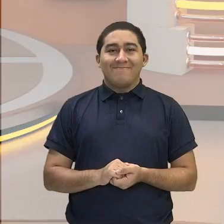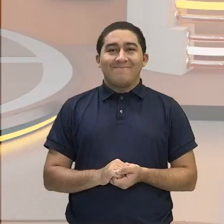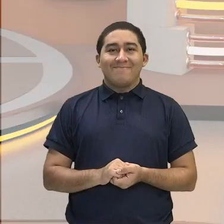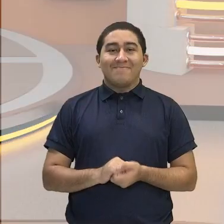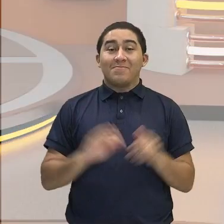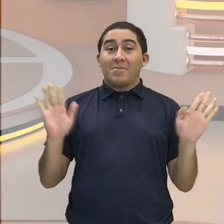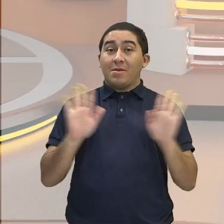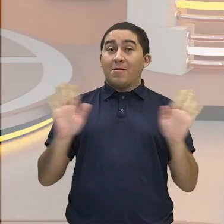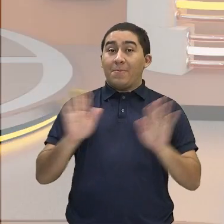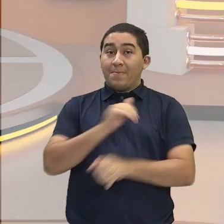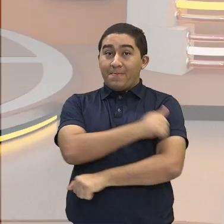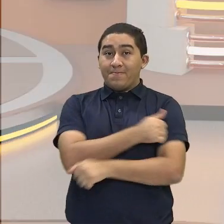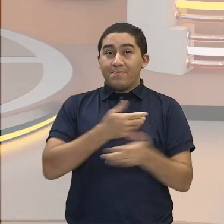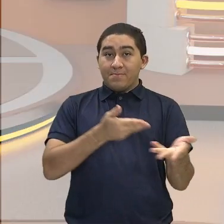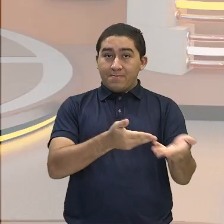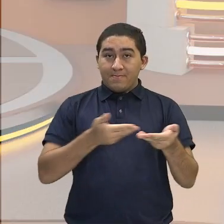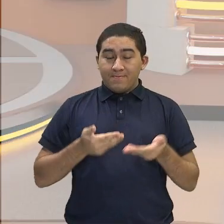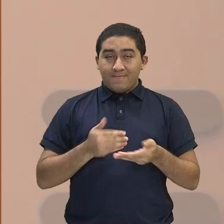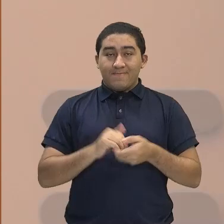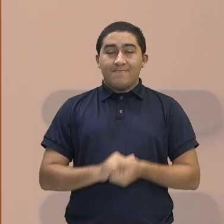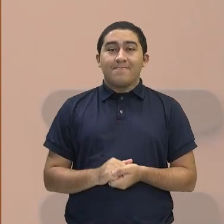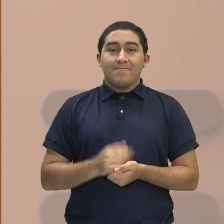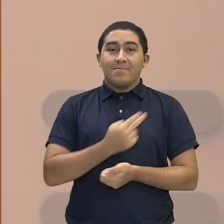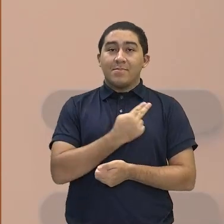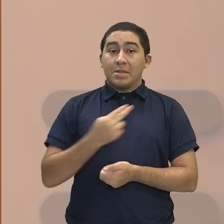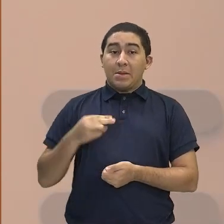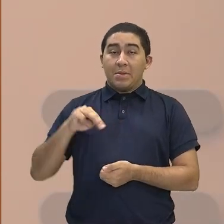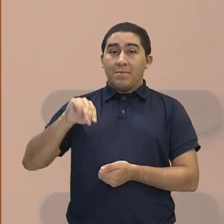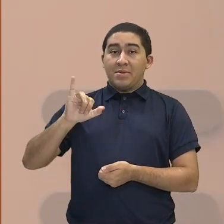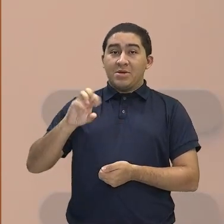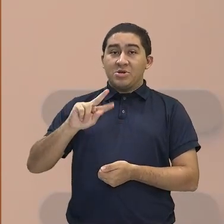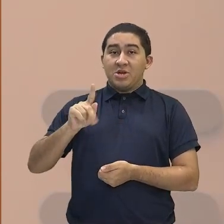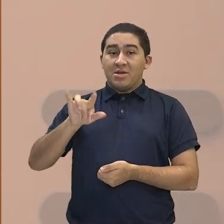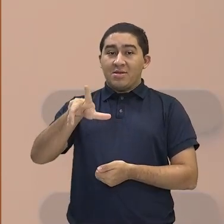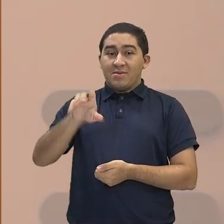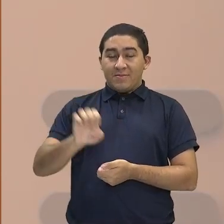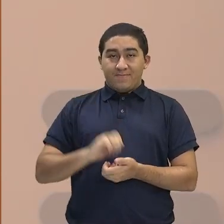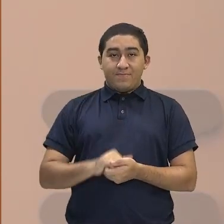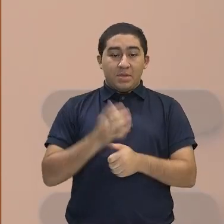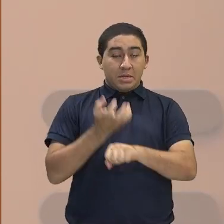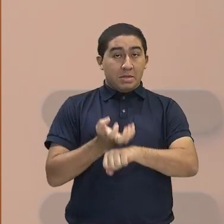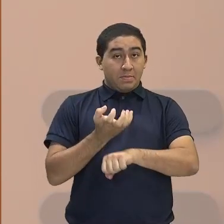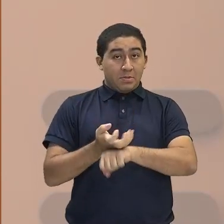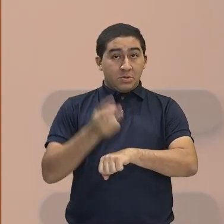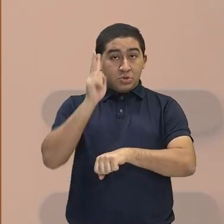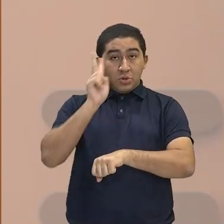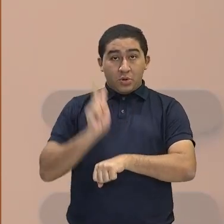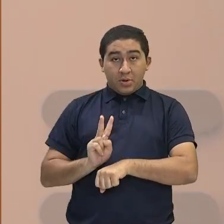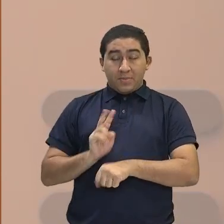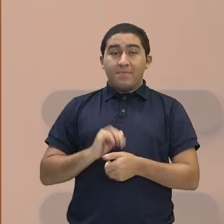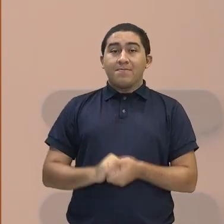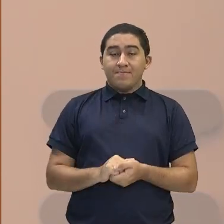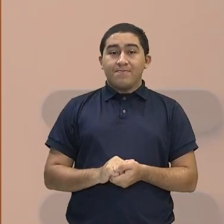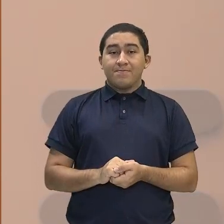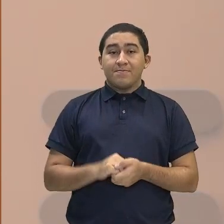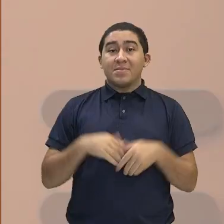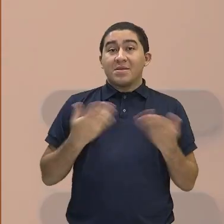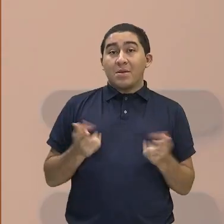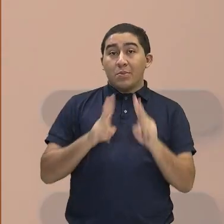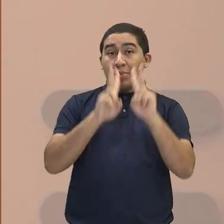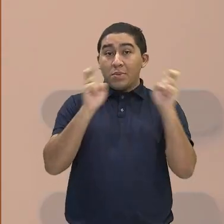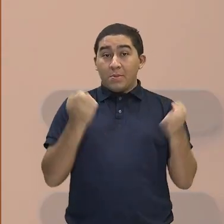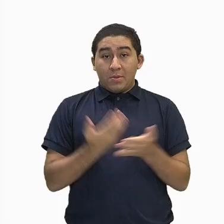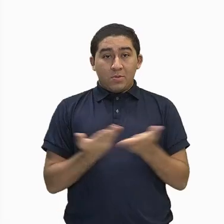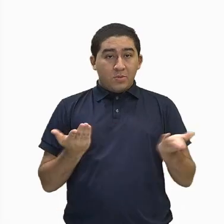Olá, queridos, sejam bem-vindos. Eu sou a professora Michele Santos, do componente de História, e acompanhem comigo o objeto de